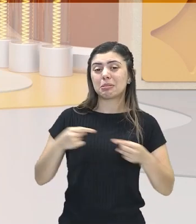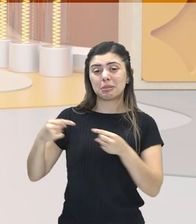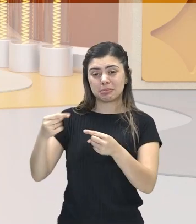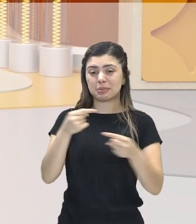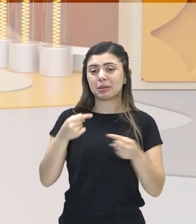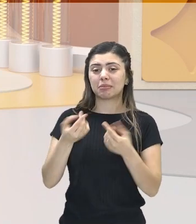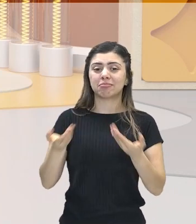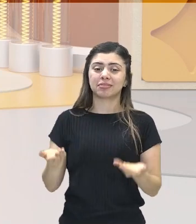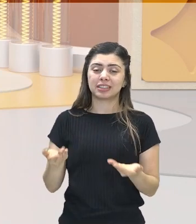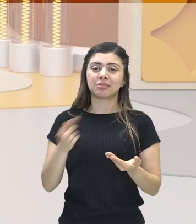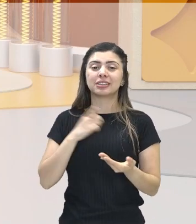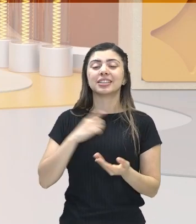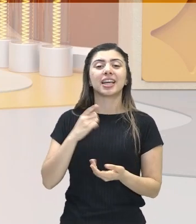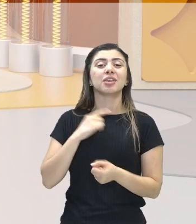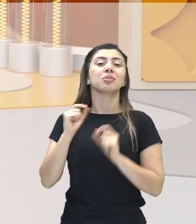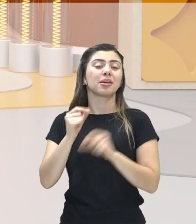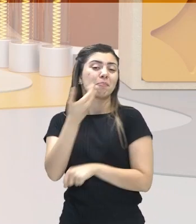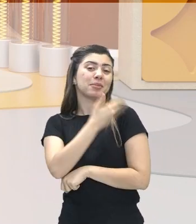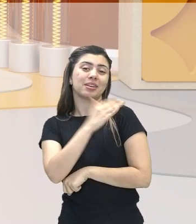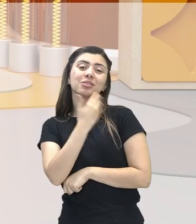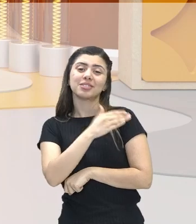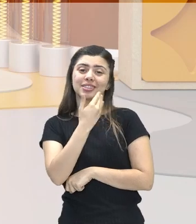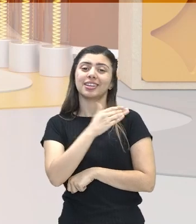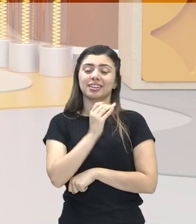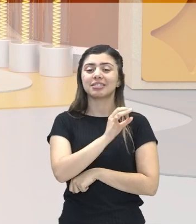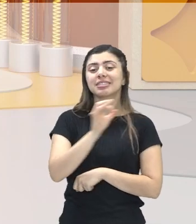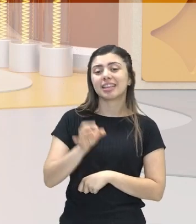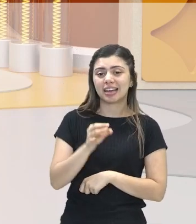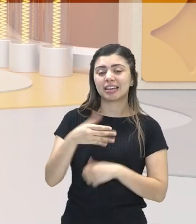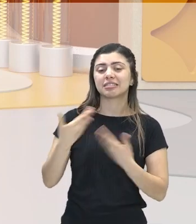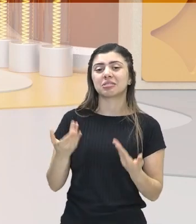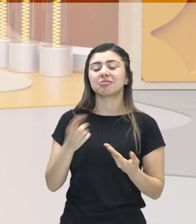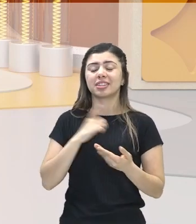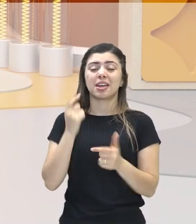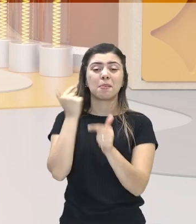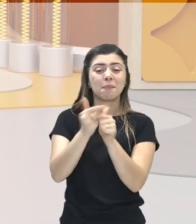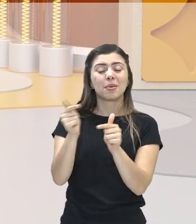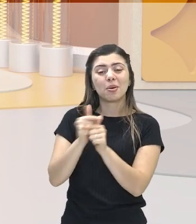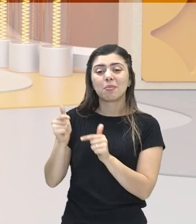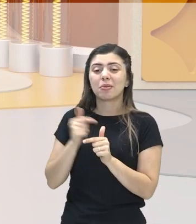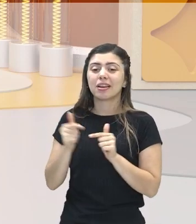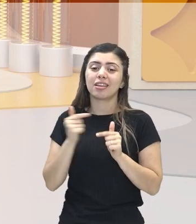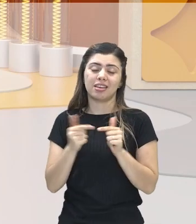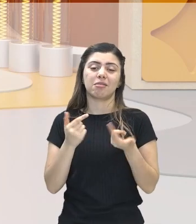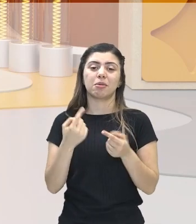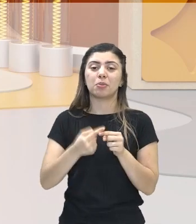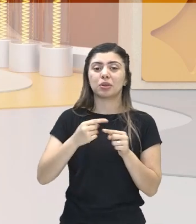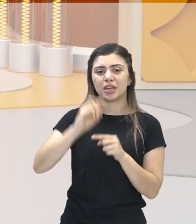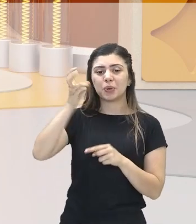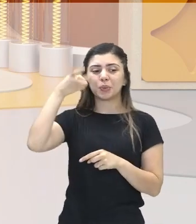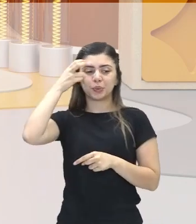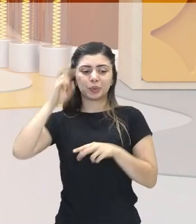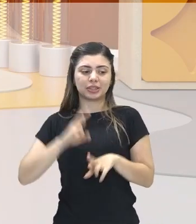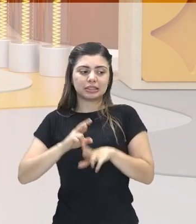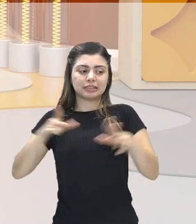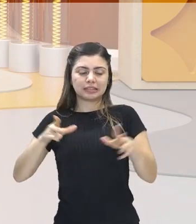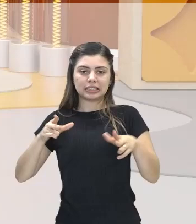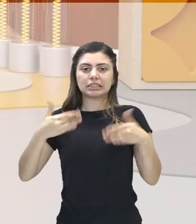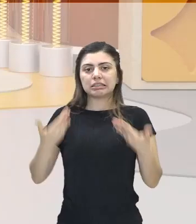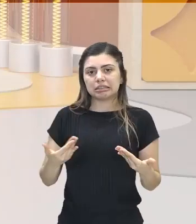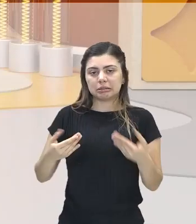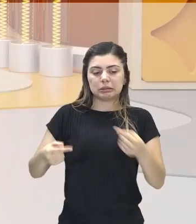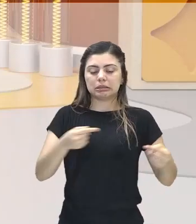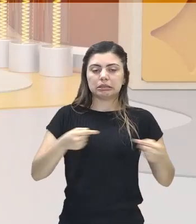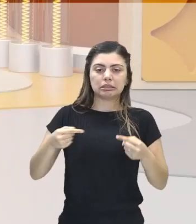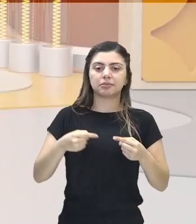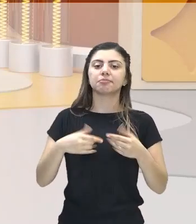questão da xenofobia, do preconceito, né? De problemas relacionados a choques culturais, né? É sempre muito comum.